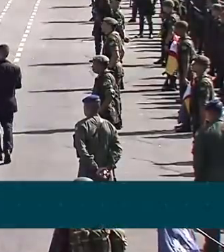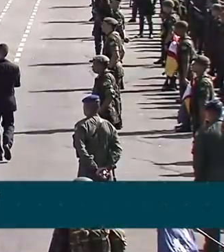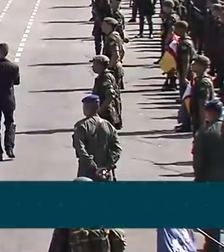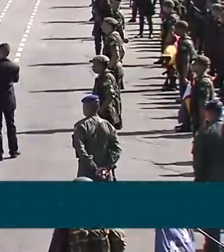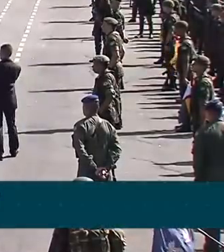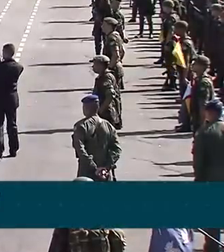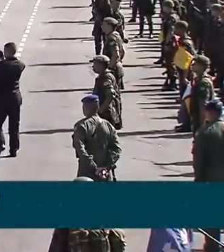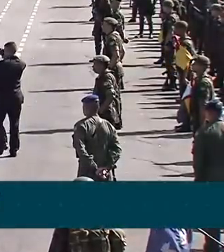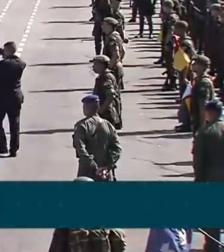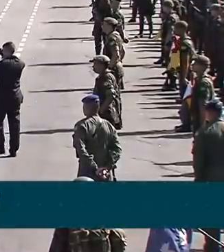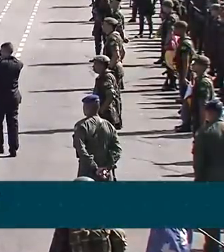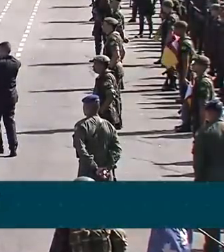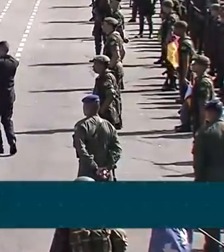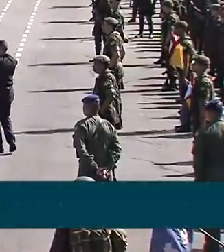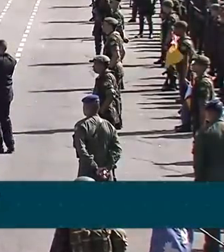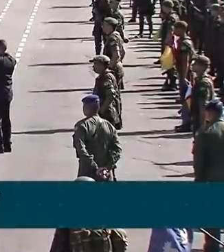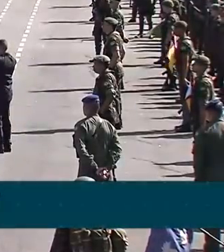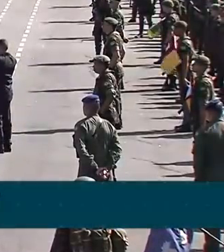pela minha vida,